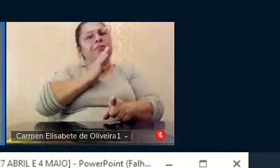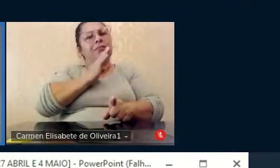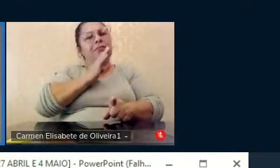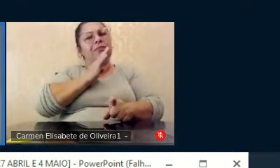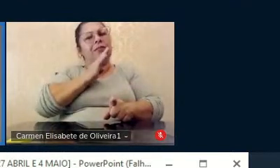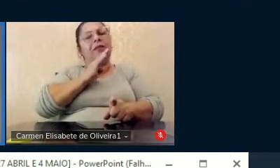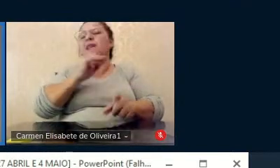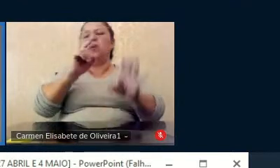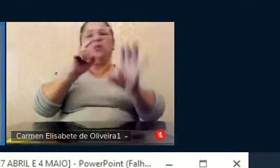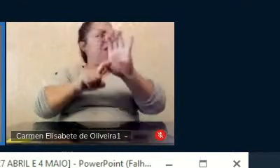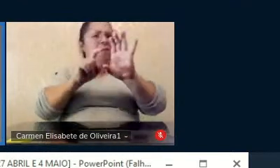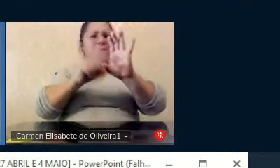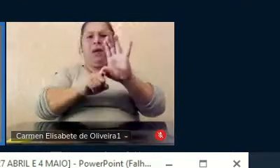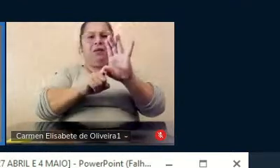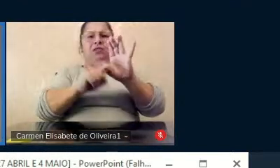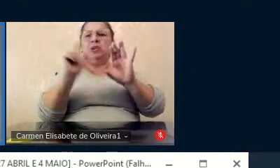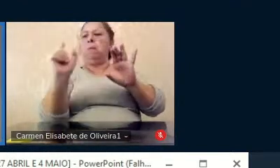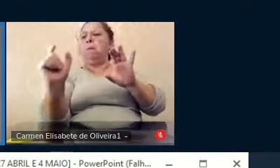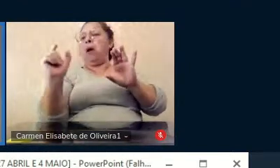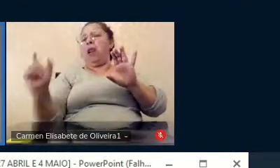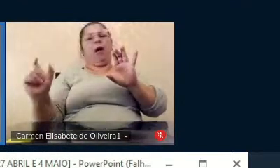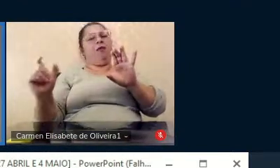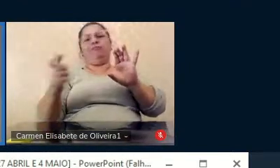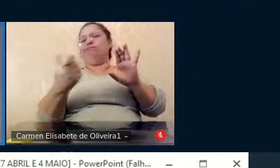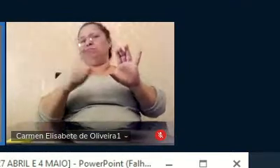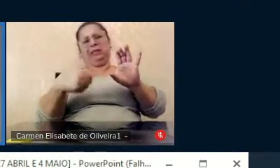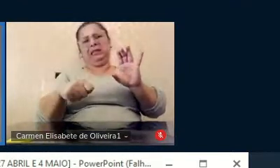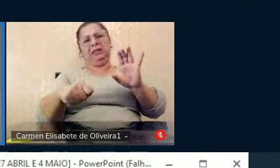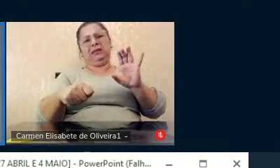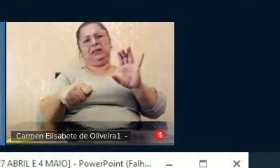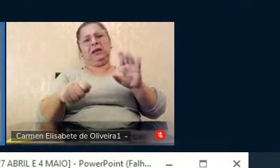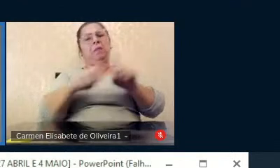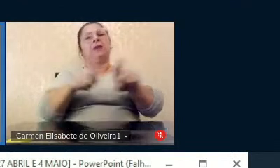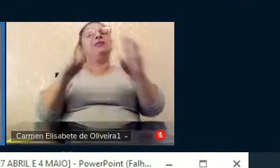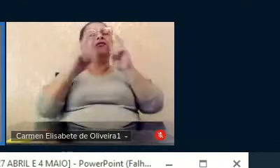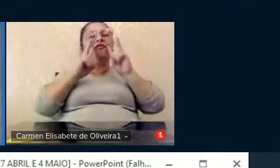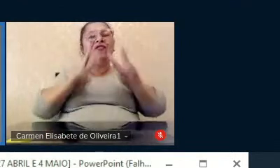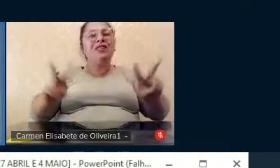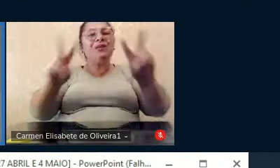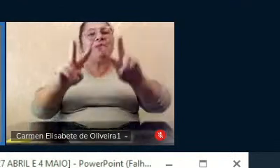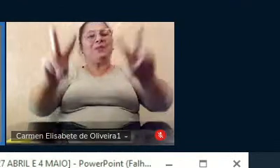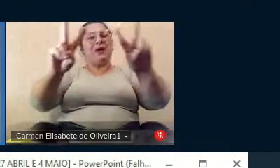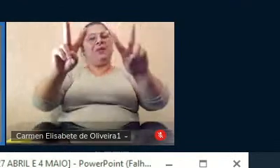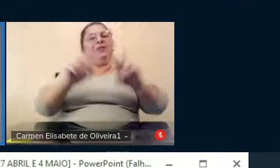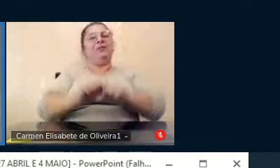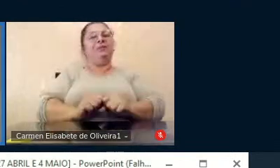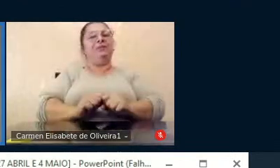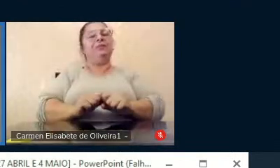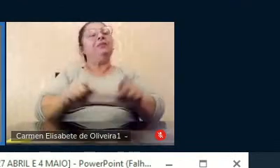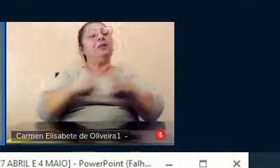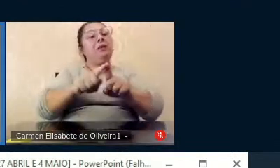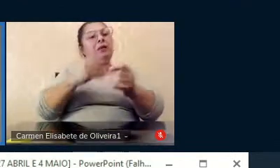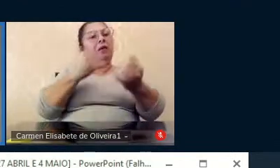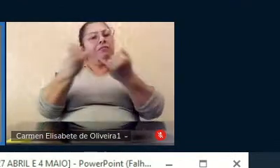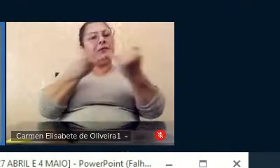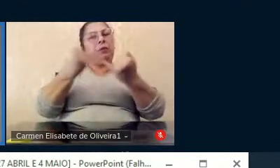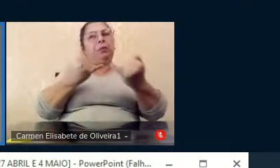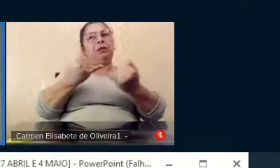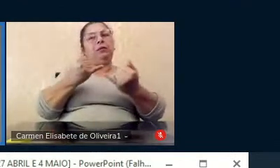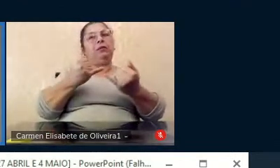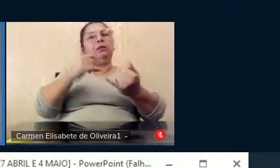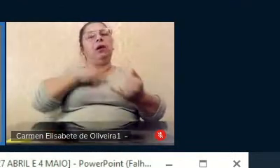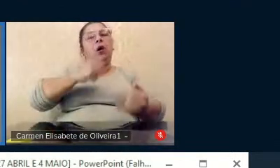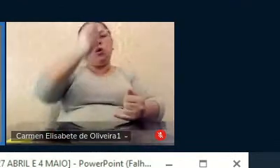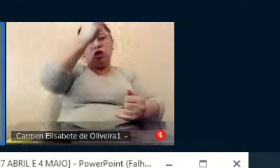não depende de muitas palavras, né? É uma literatura mais visual mesmo. Eu trago como exemplo o Chapeuzinho Amarelo, do